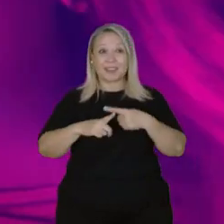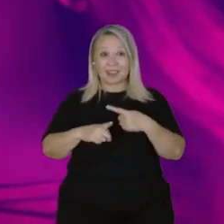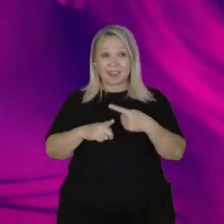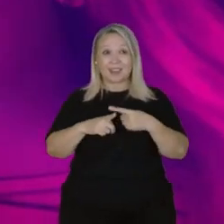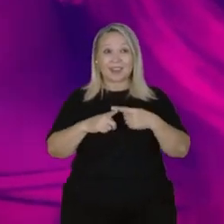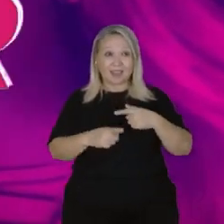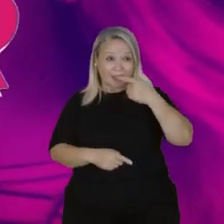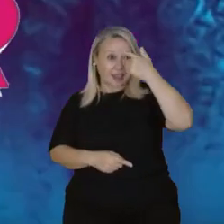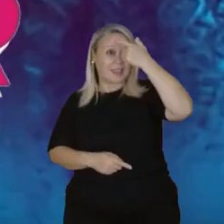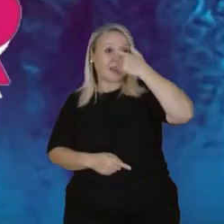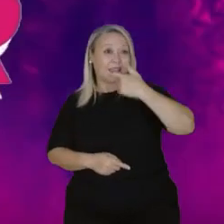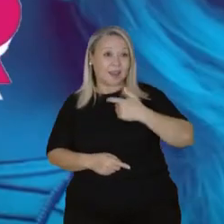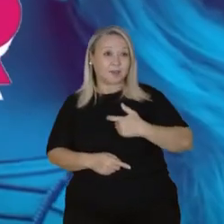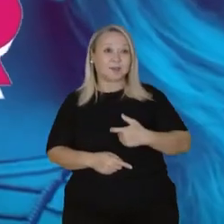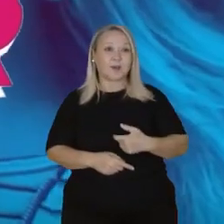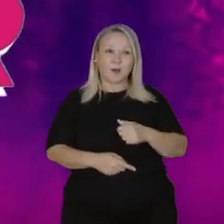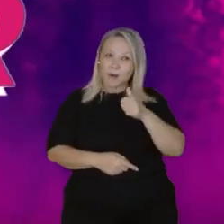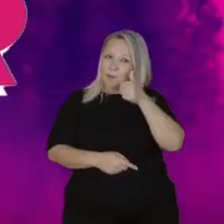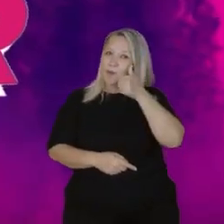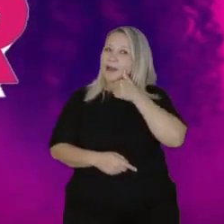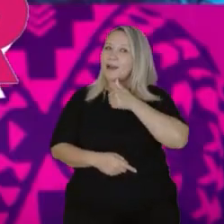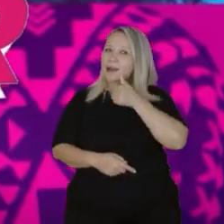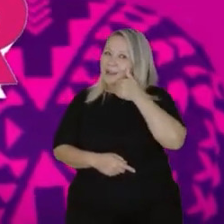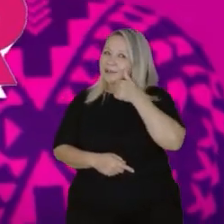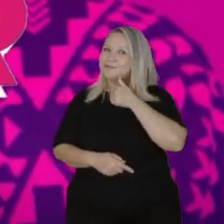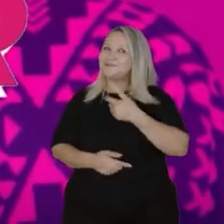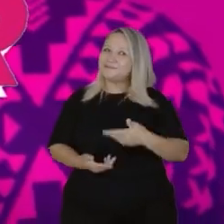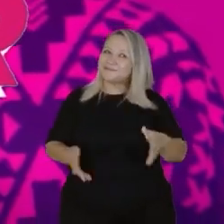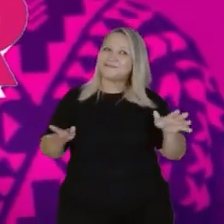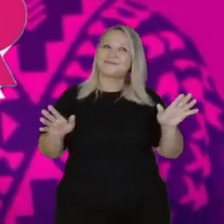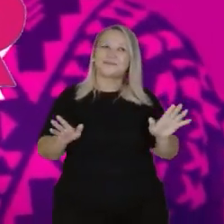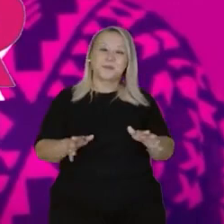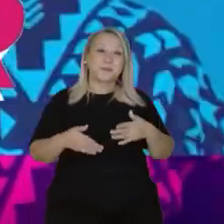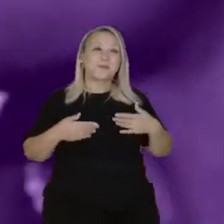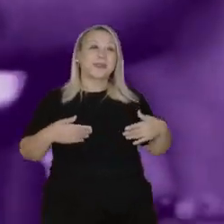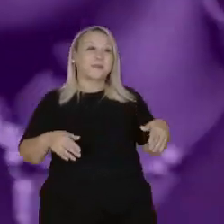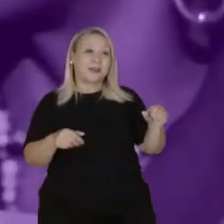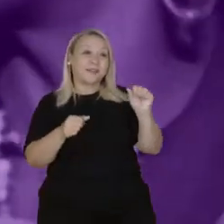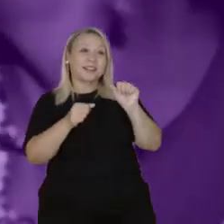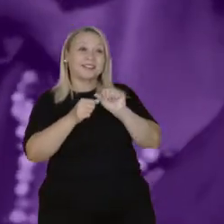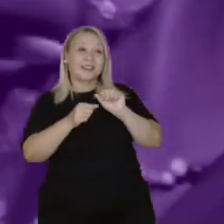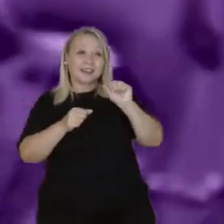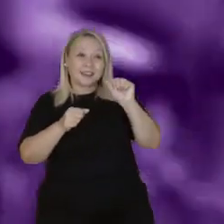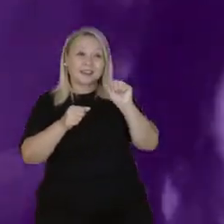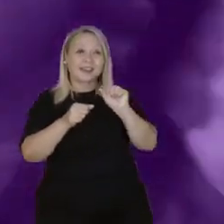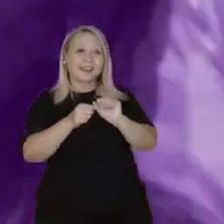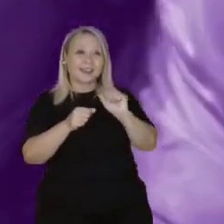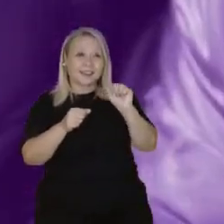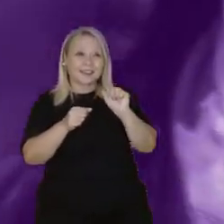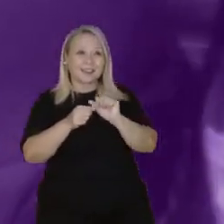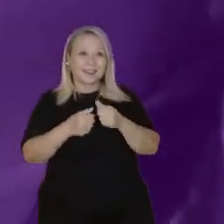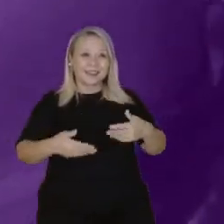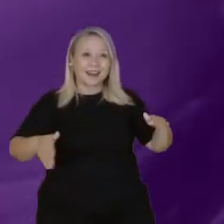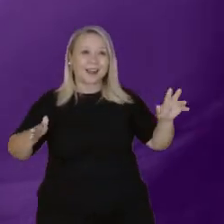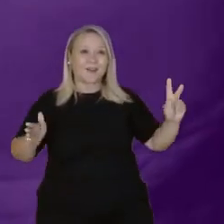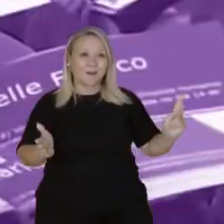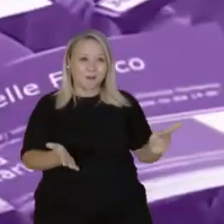Porque eu sou mulher pra fazer